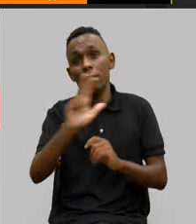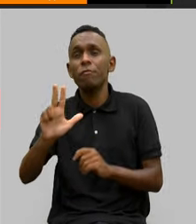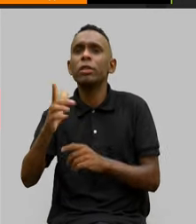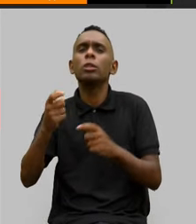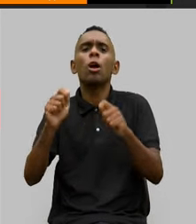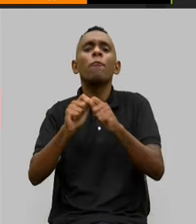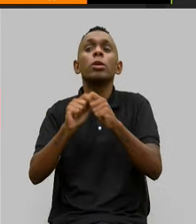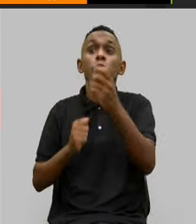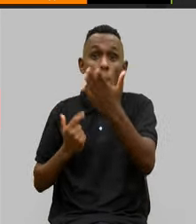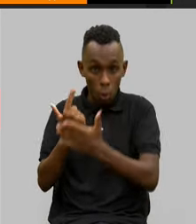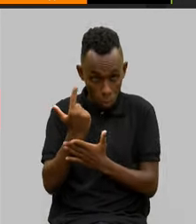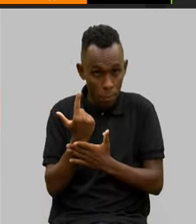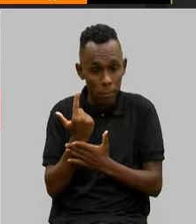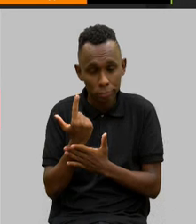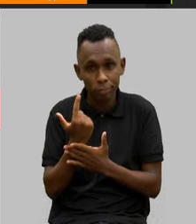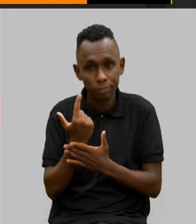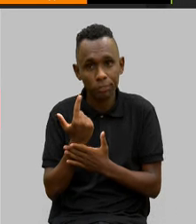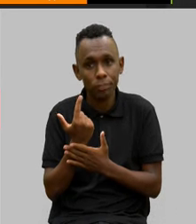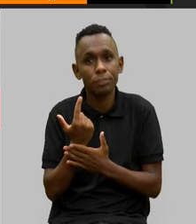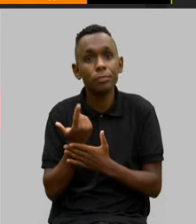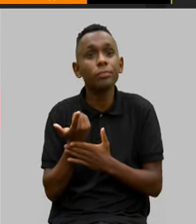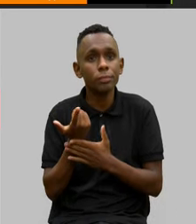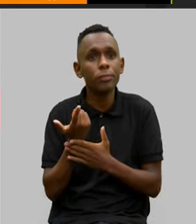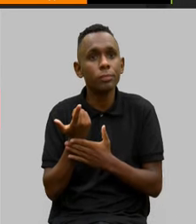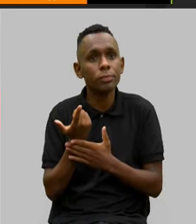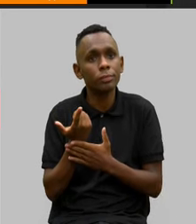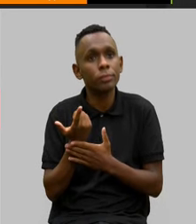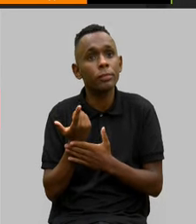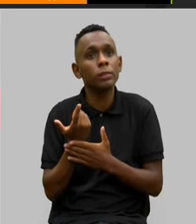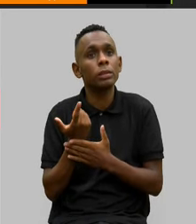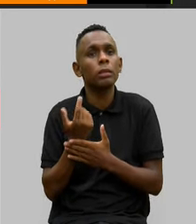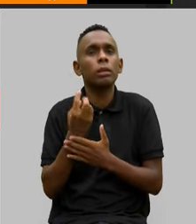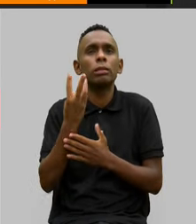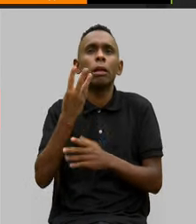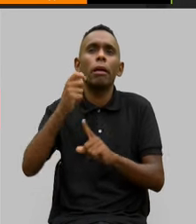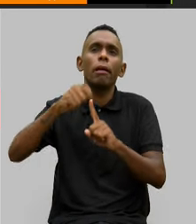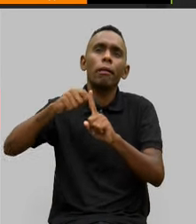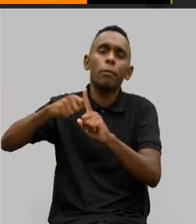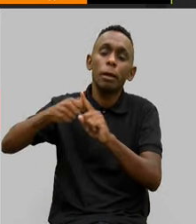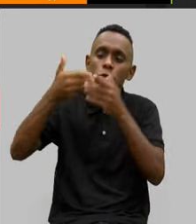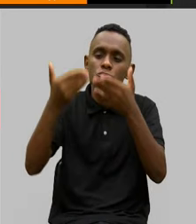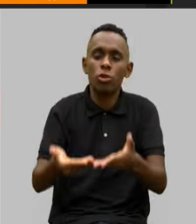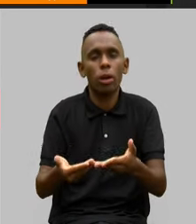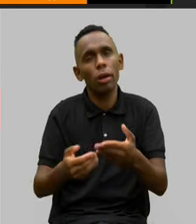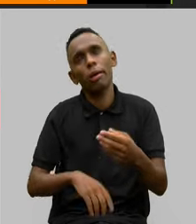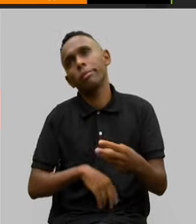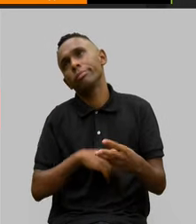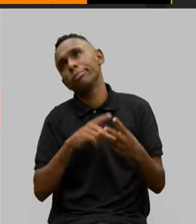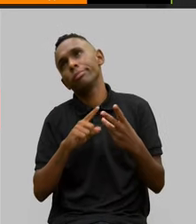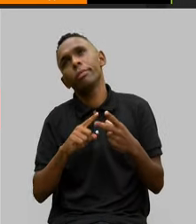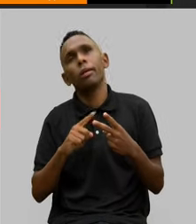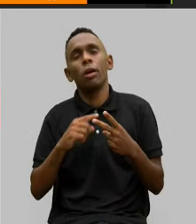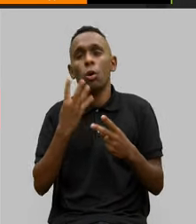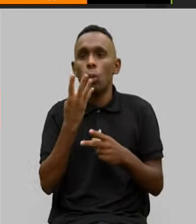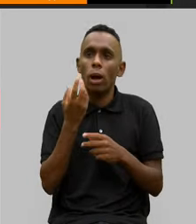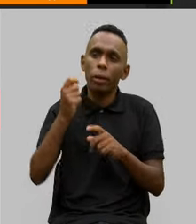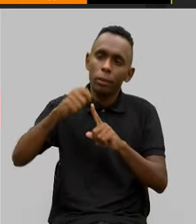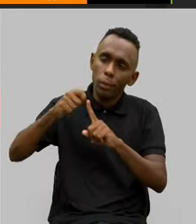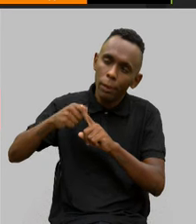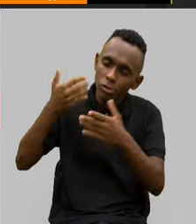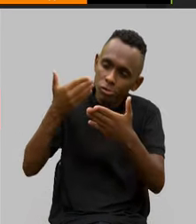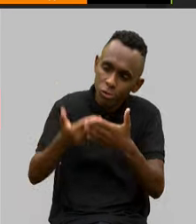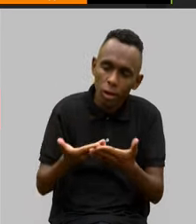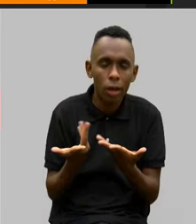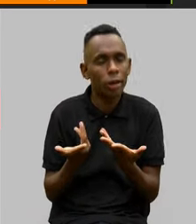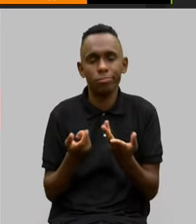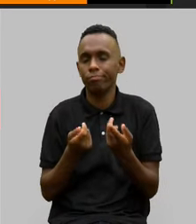uma compra e que não vai chegar em 3 meses vai chegar em 4 meses acabou 2023 nada